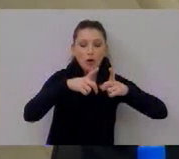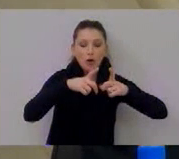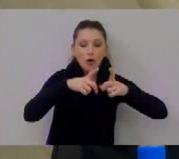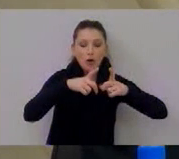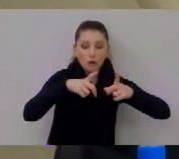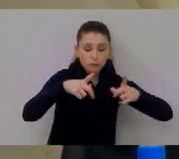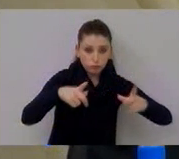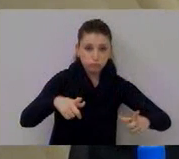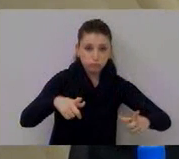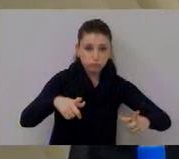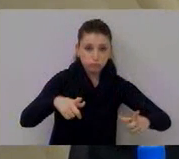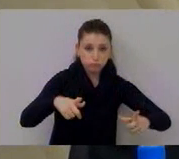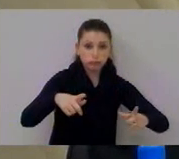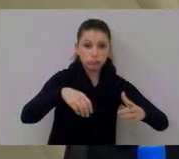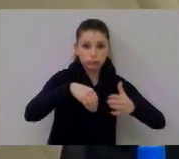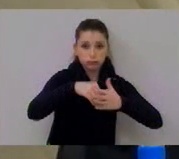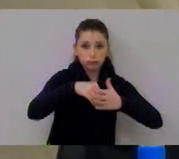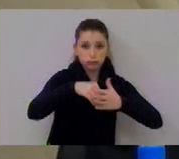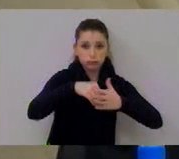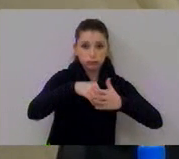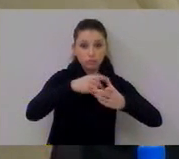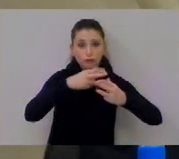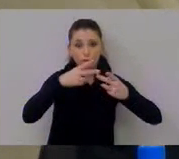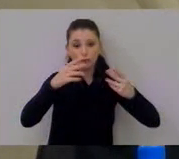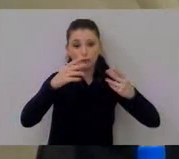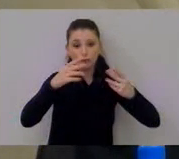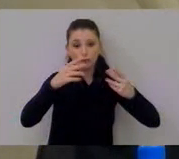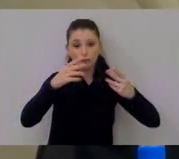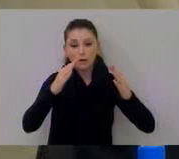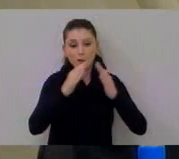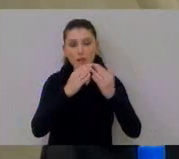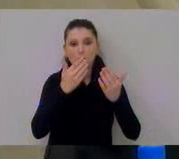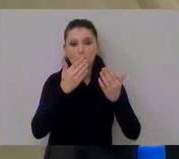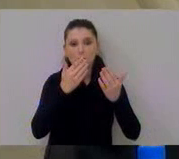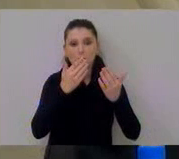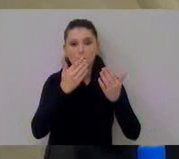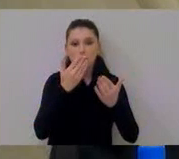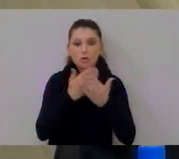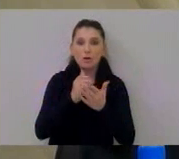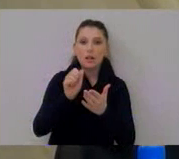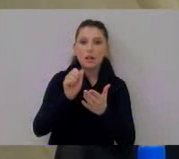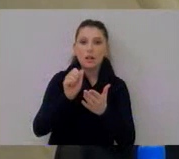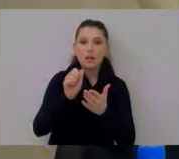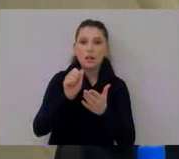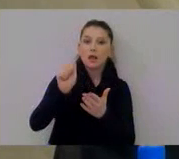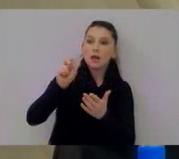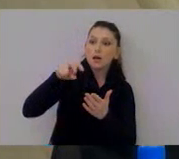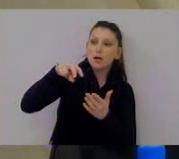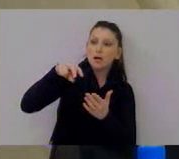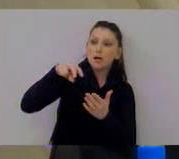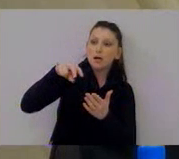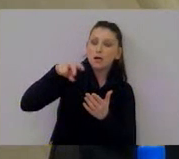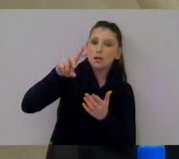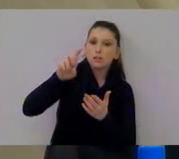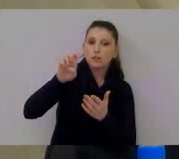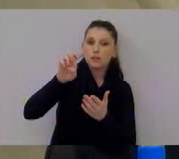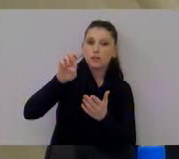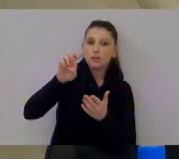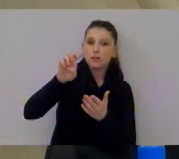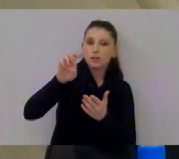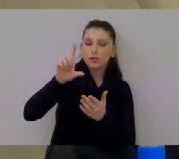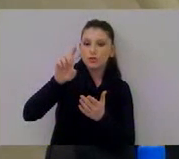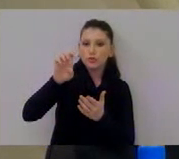poliesportiva na Escola Municipal Ângelo Félix Zugioni.